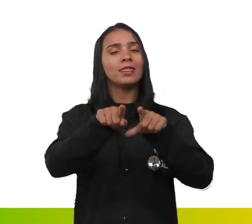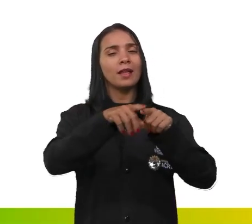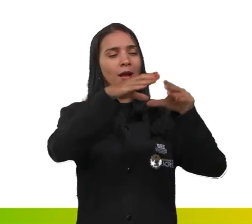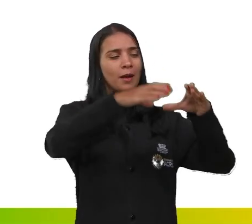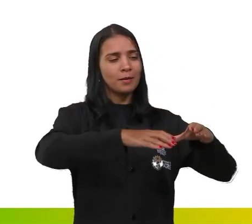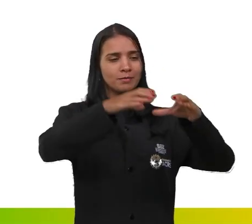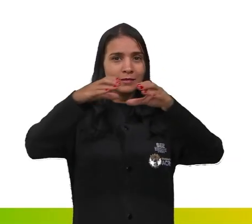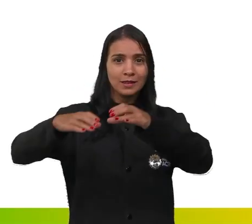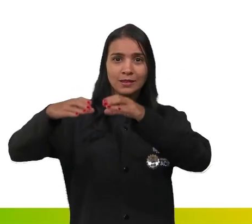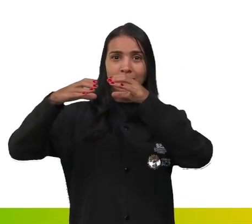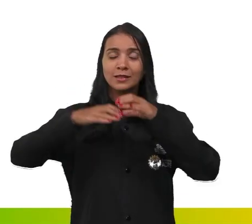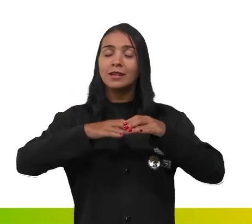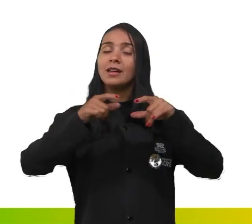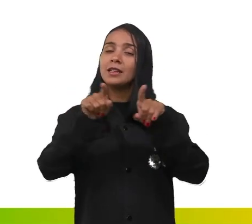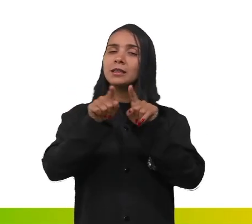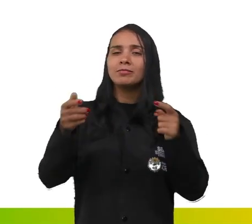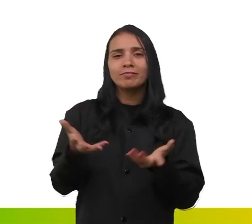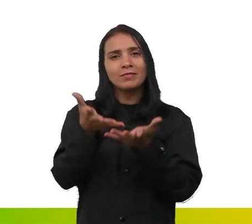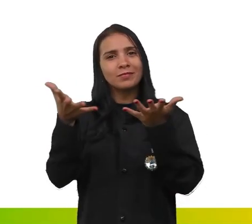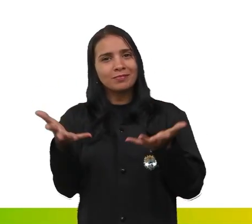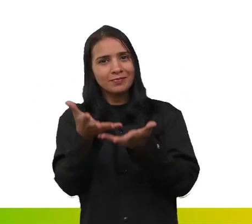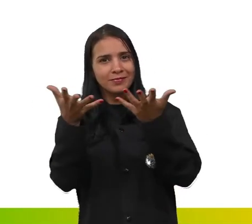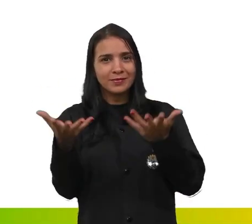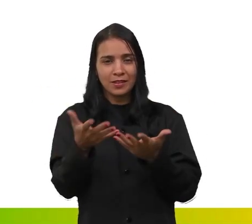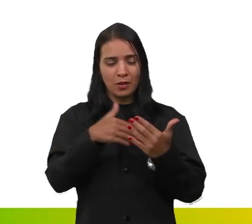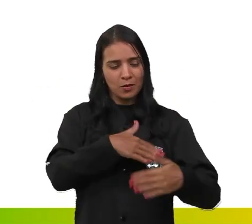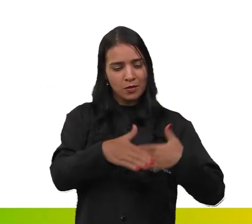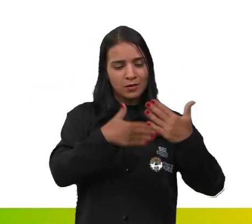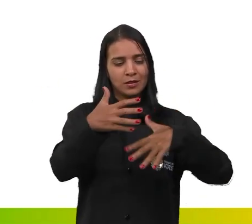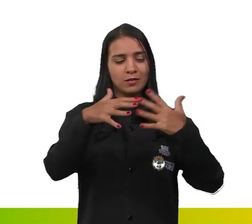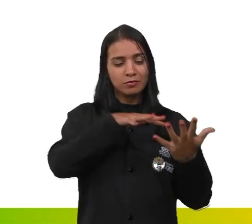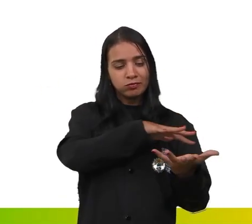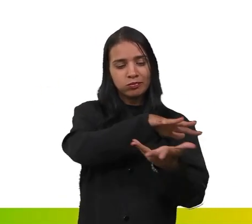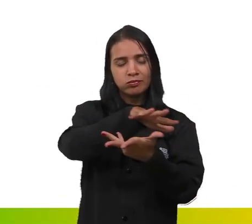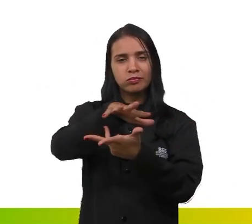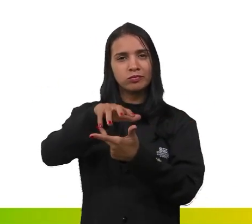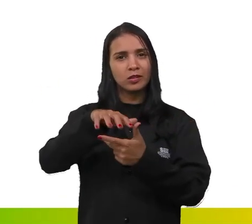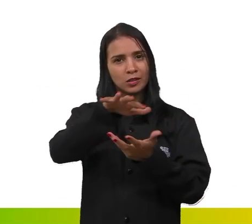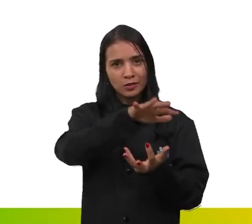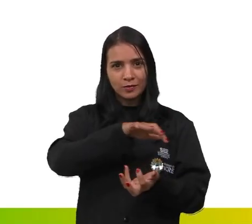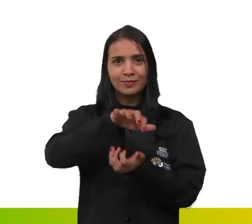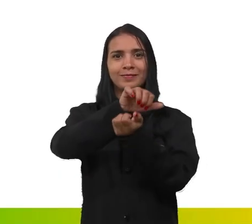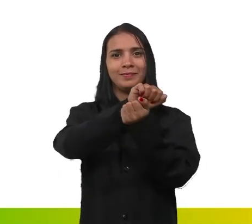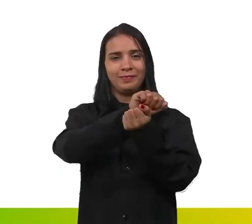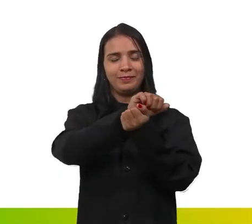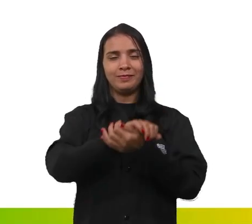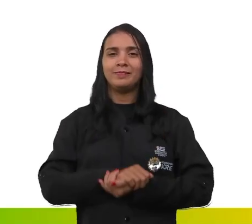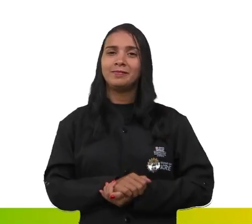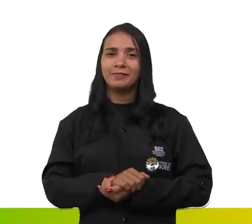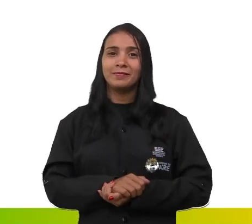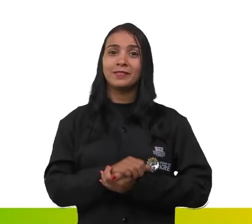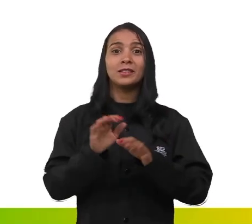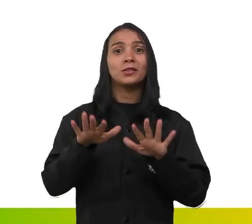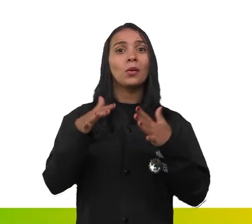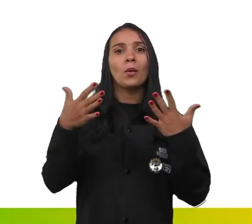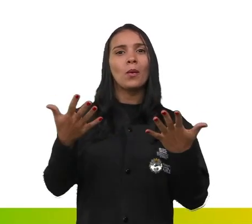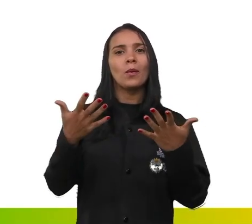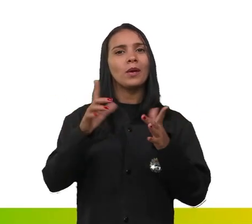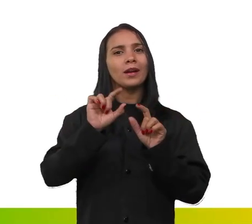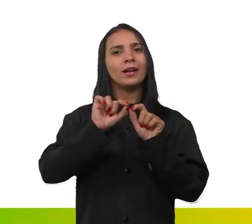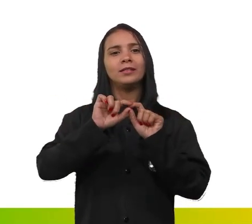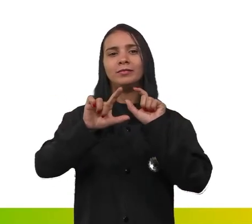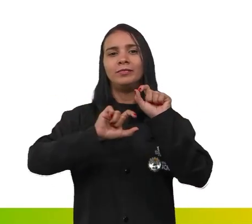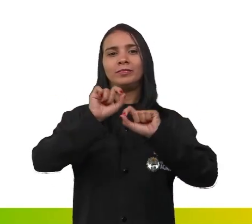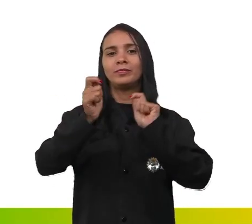forma a contribuir para os objetivos planetários de desenvolvimento sustentável. Aqui ainda dentro dessa concepção de quais ações podem ser desenvolvidas. Aqui,